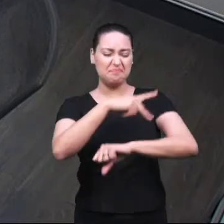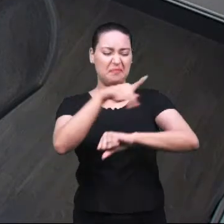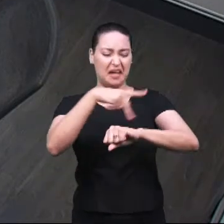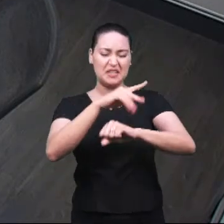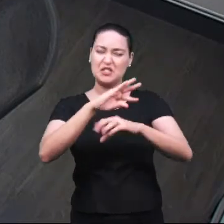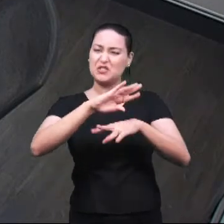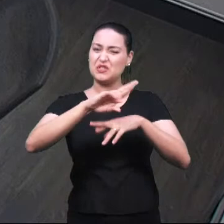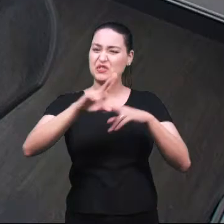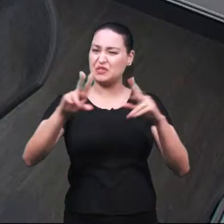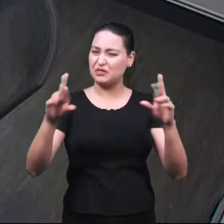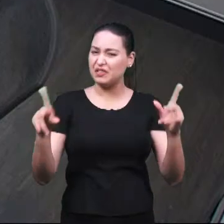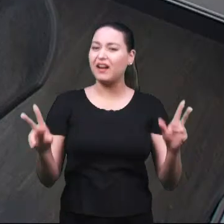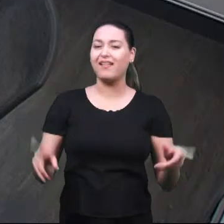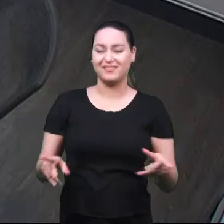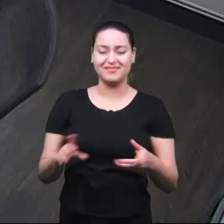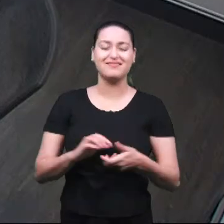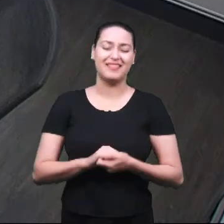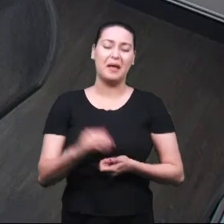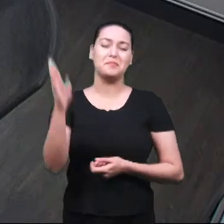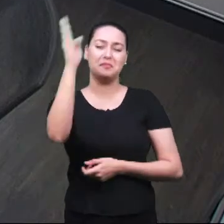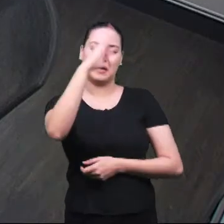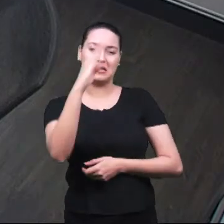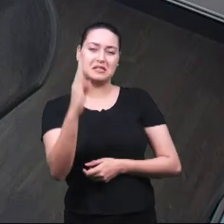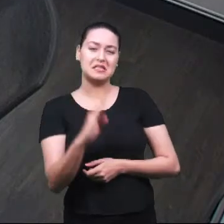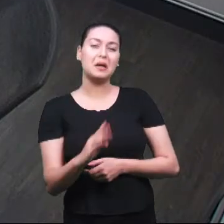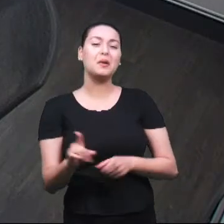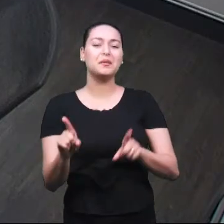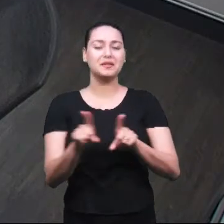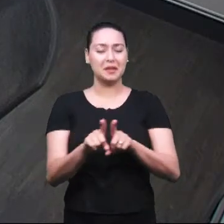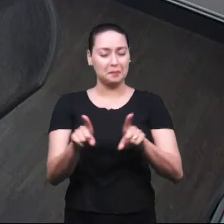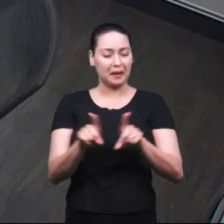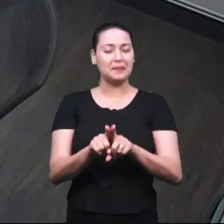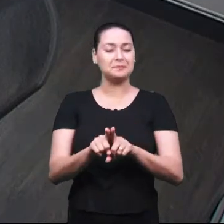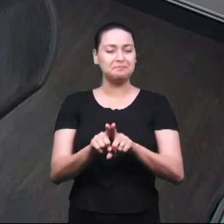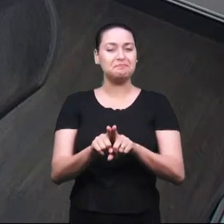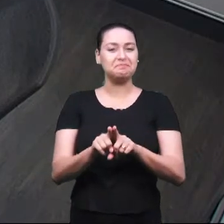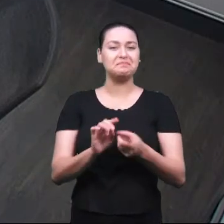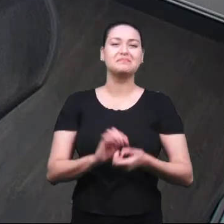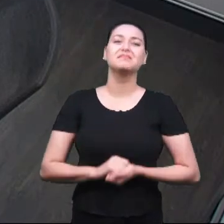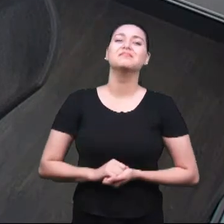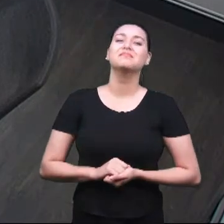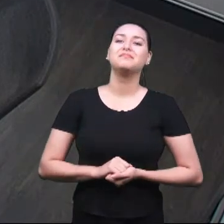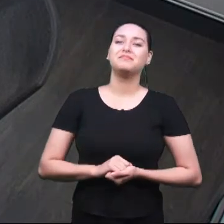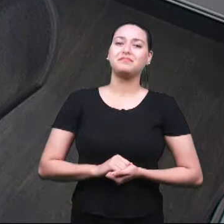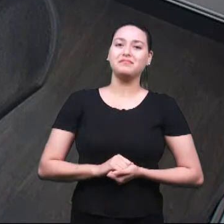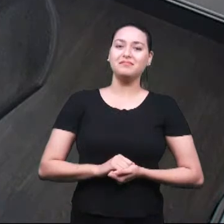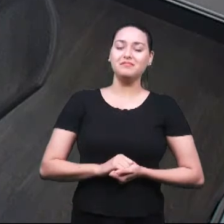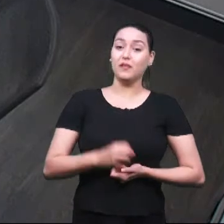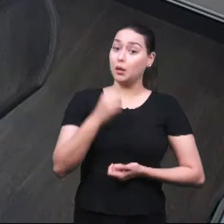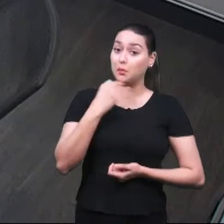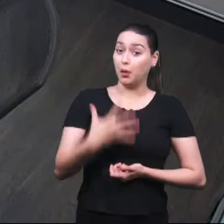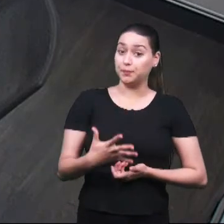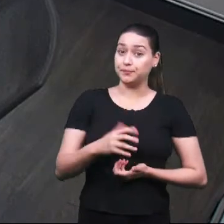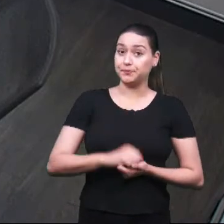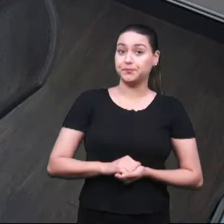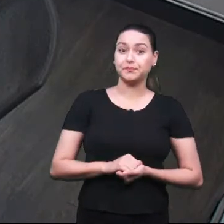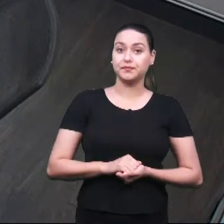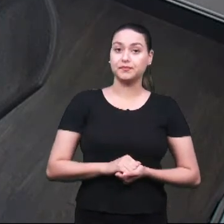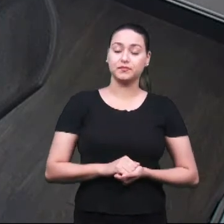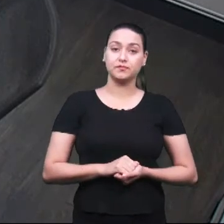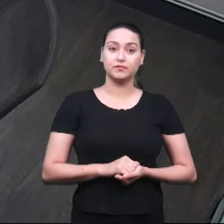nacionalidade da Hungria? Sim. Húngara? Tem. Mas sobretudo brasileiros. Brasileiros. Muito importante, muito bom.